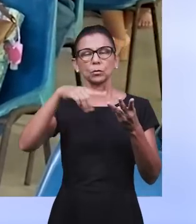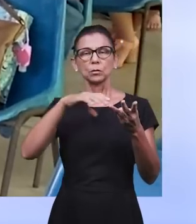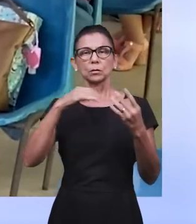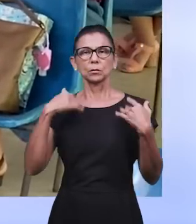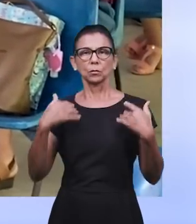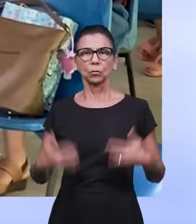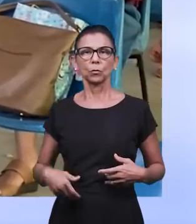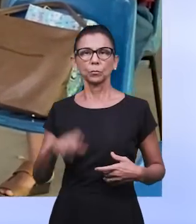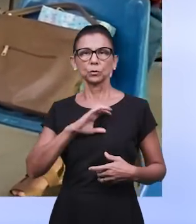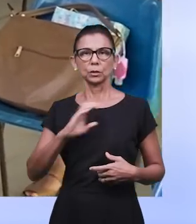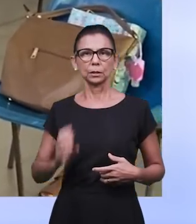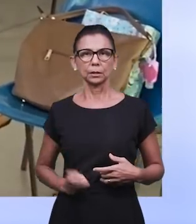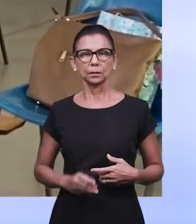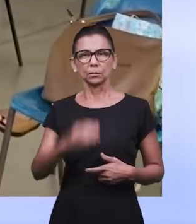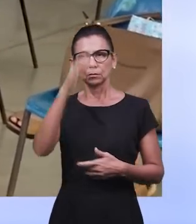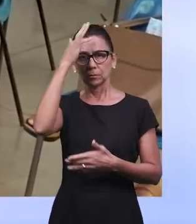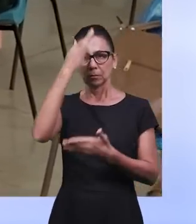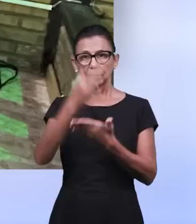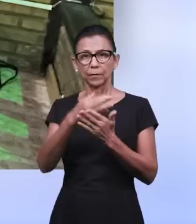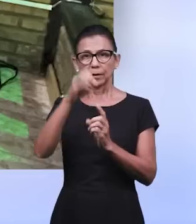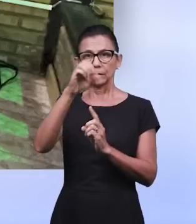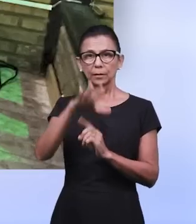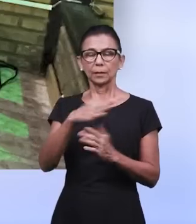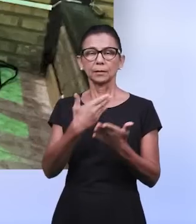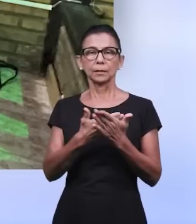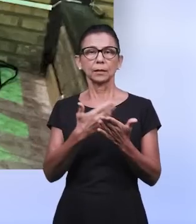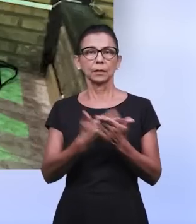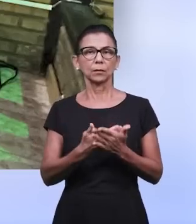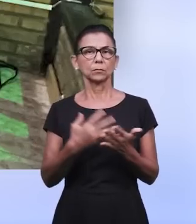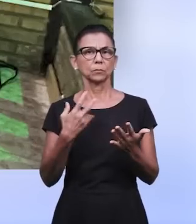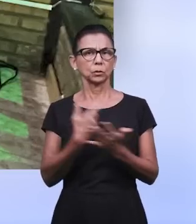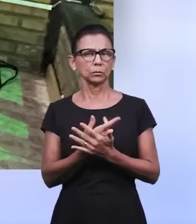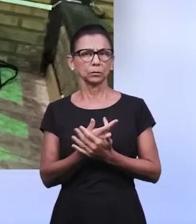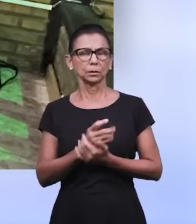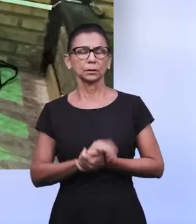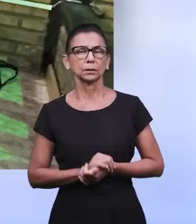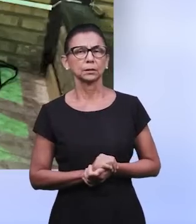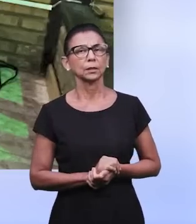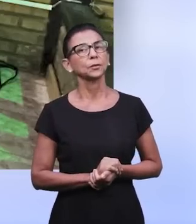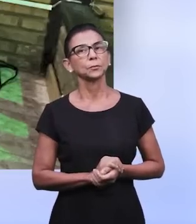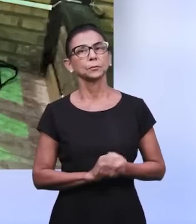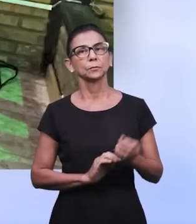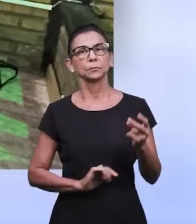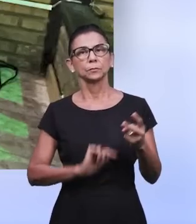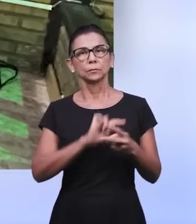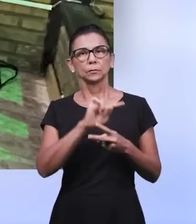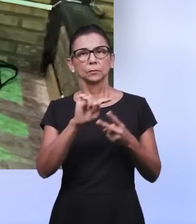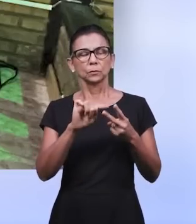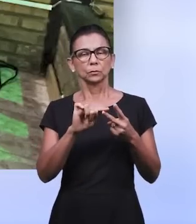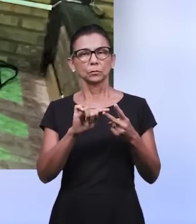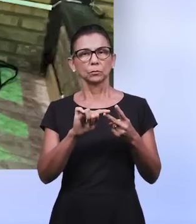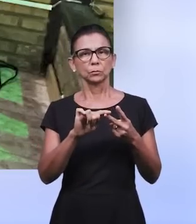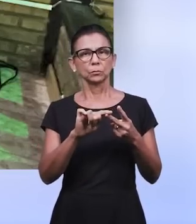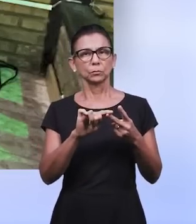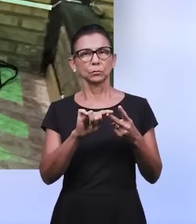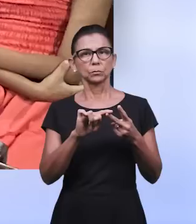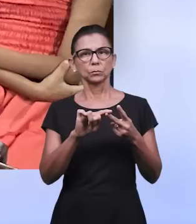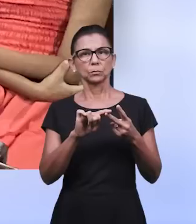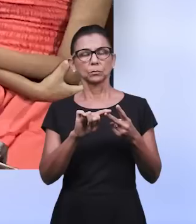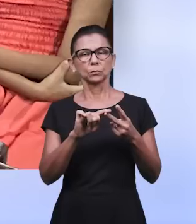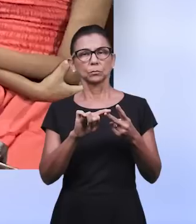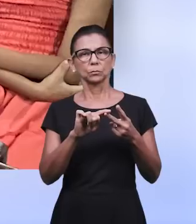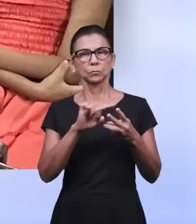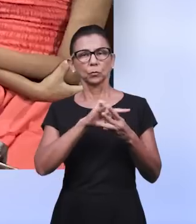espirituais, além de uma aula sobre fé e graça. Ainda em Fortaleza, houve uma ceia com as ICM Santa Rosa e Parque São José